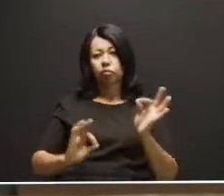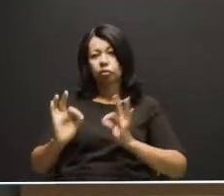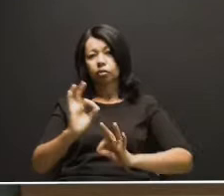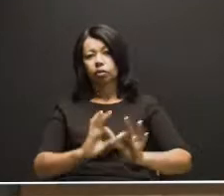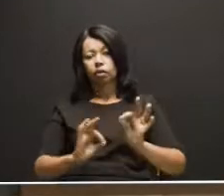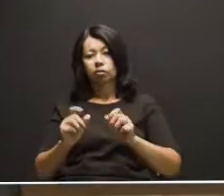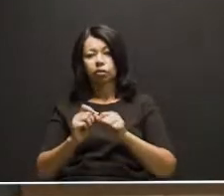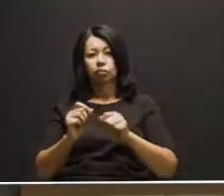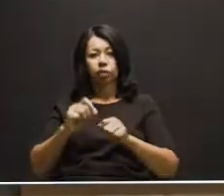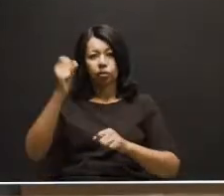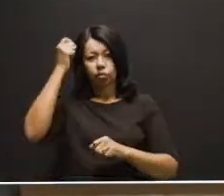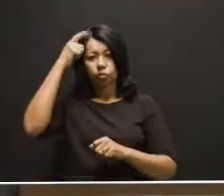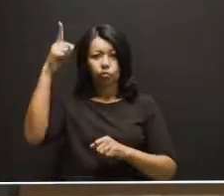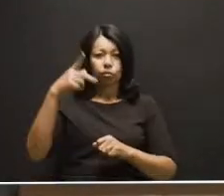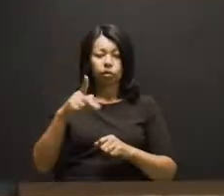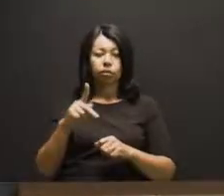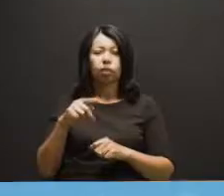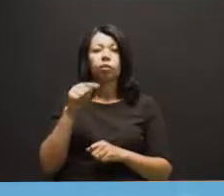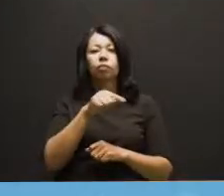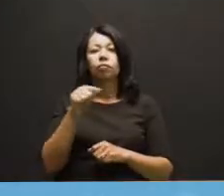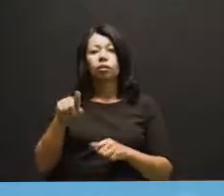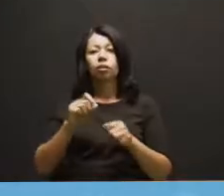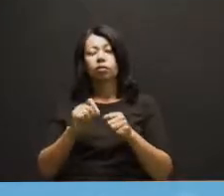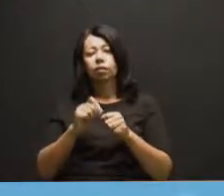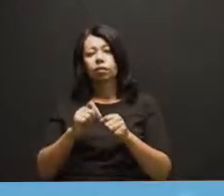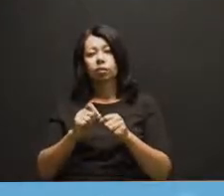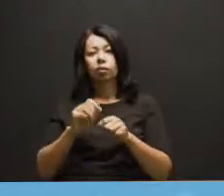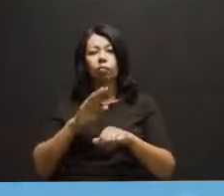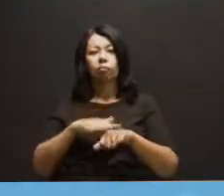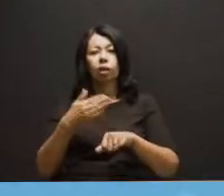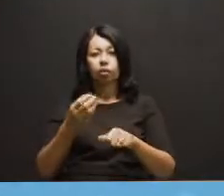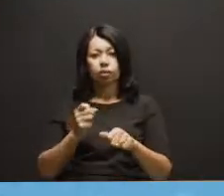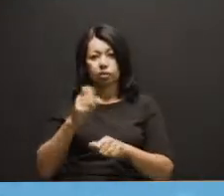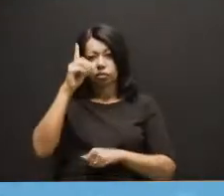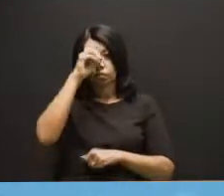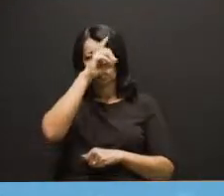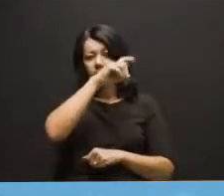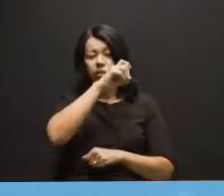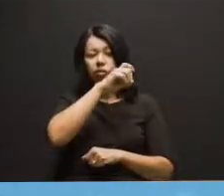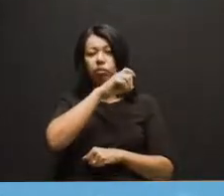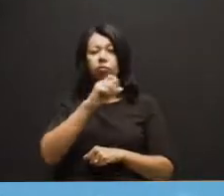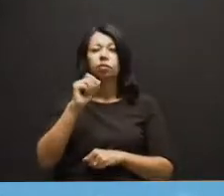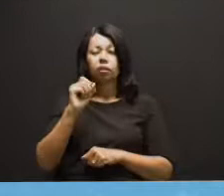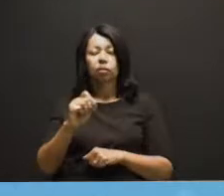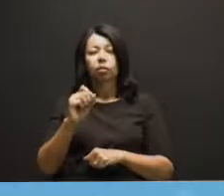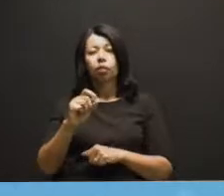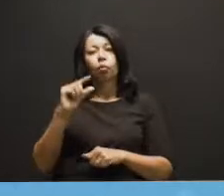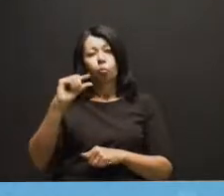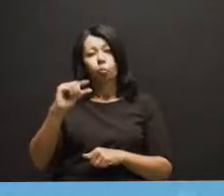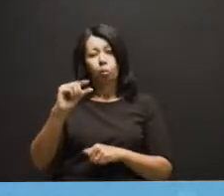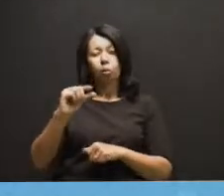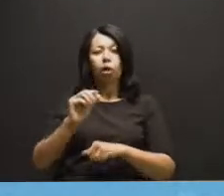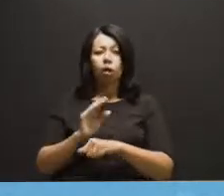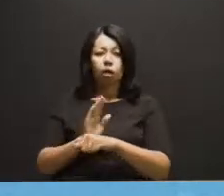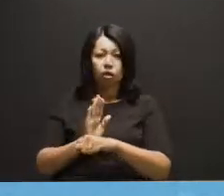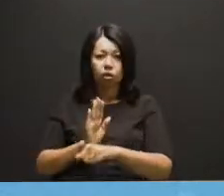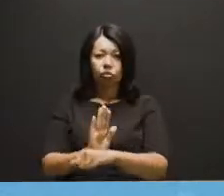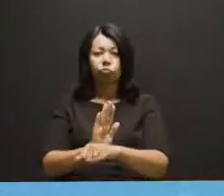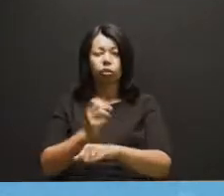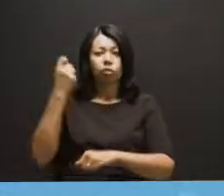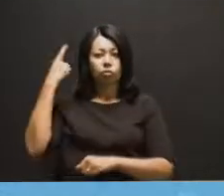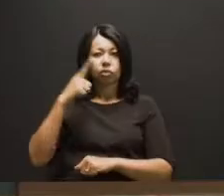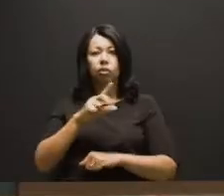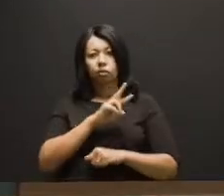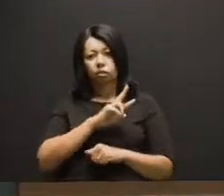vocês fazem a parte mais difícil que é se esforçar um pouco recurso e ganhar sempre ganhar nossa cidade tem